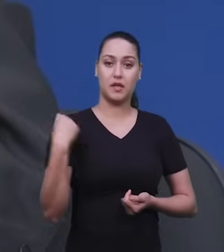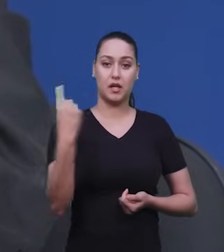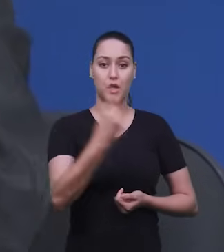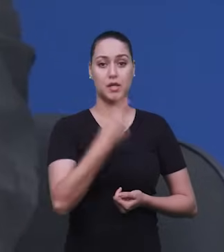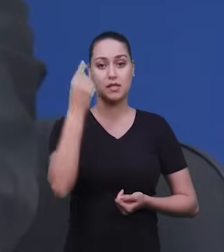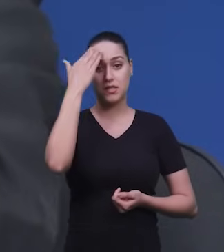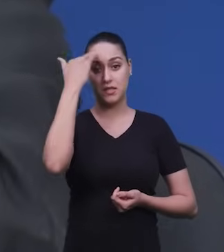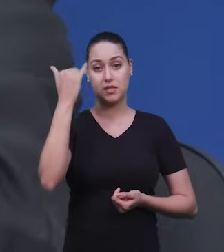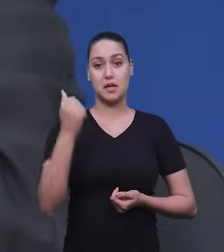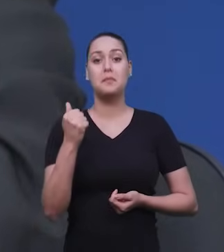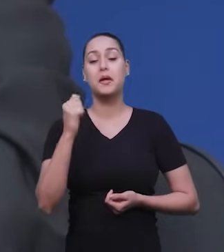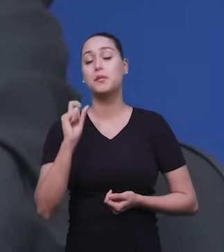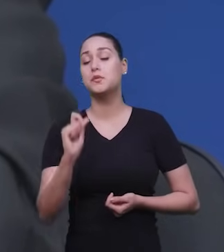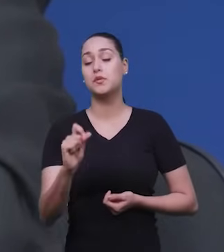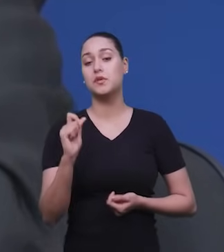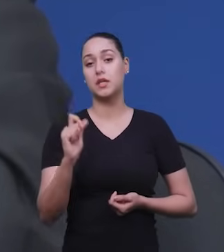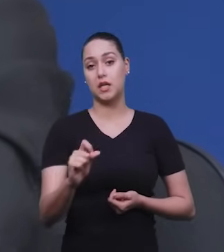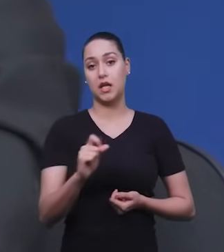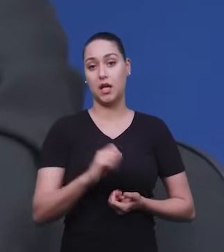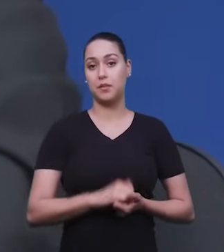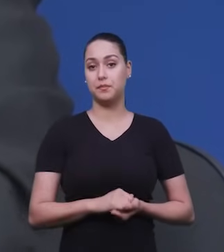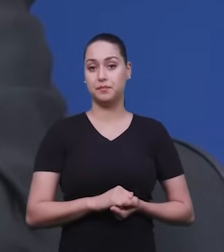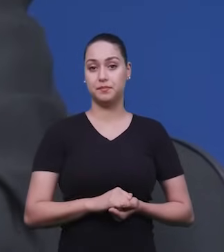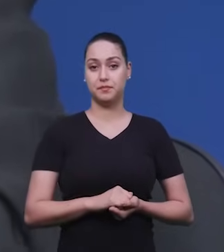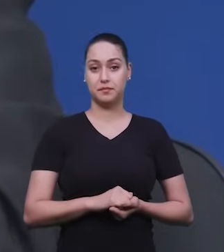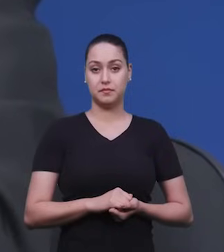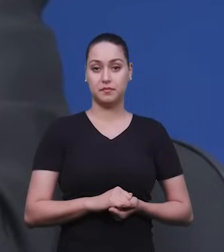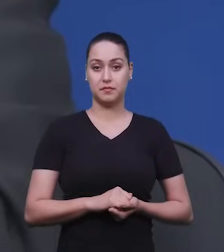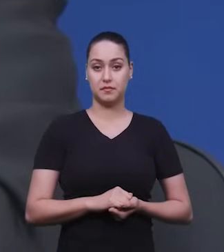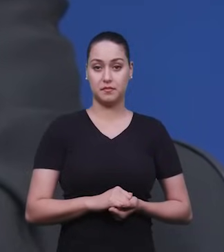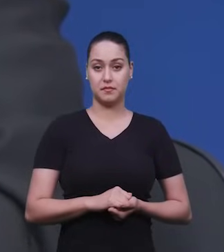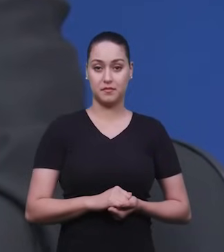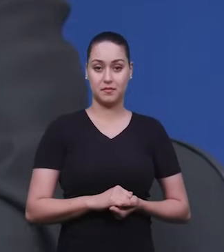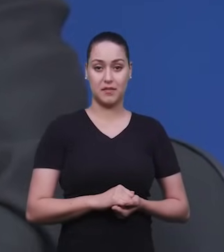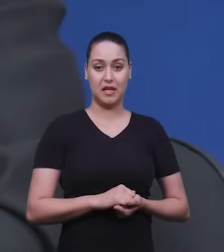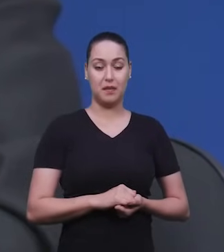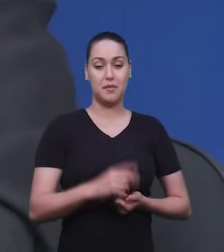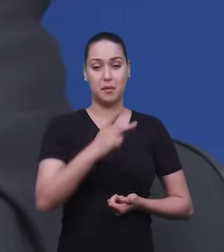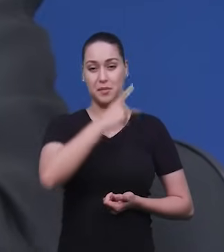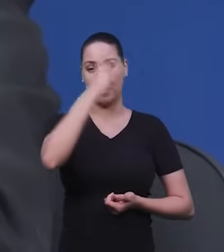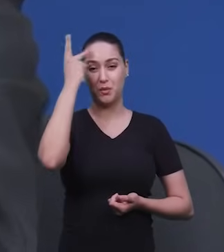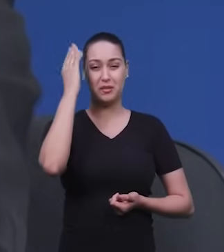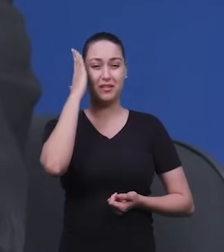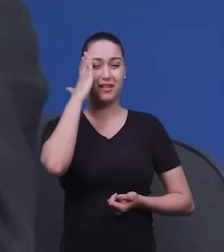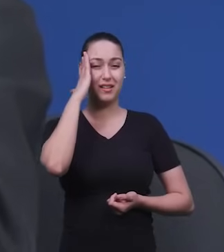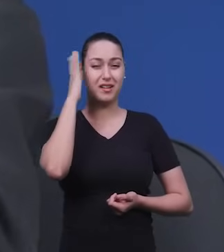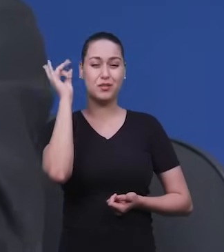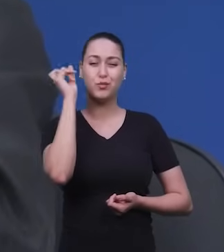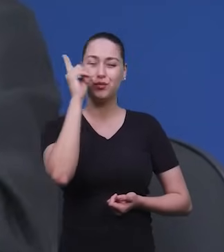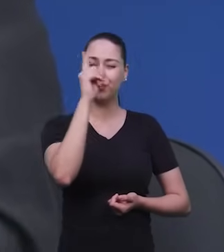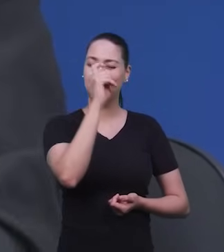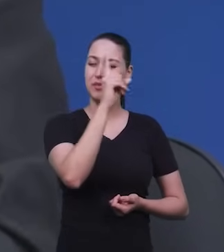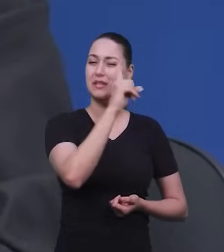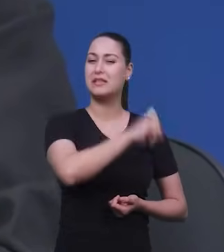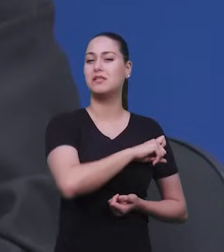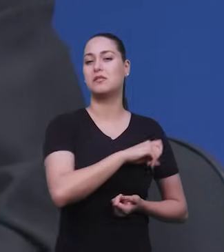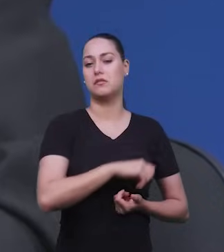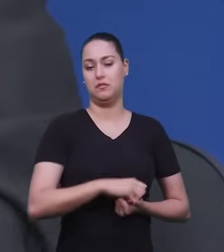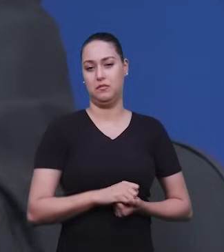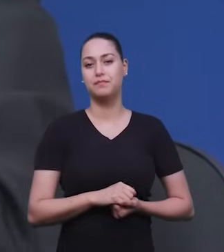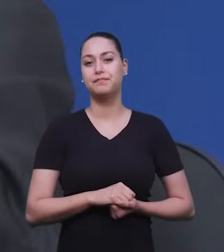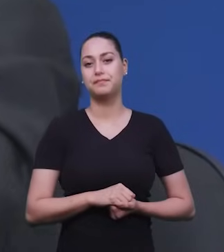pastores sabemos que para a pessoa cair em si é muito difícil, né? Pastor João da Mata, a gente vê que a